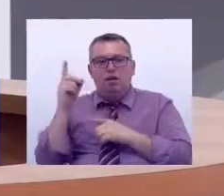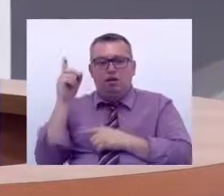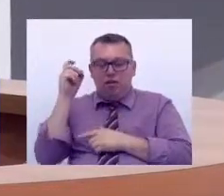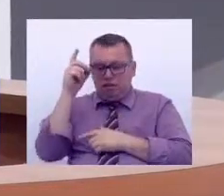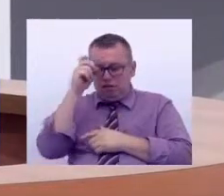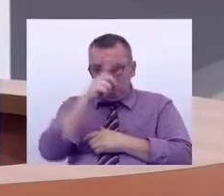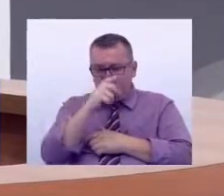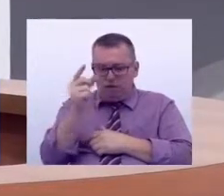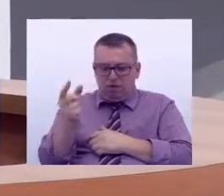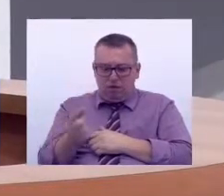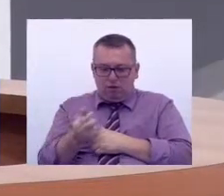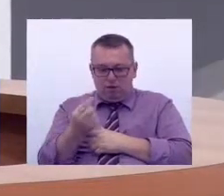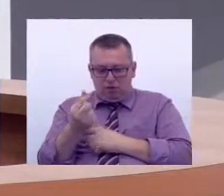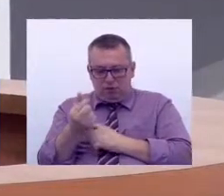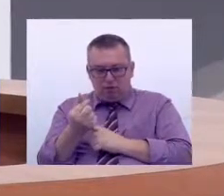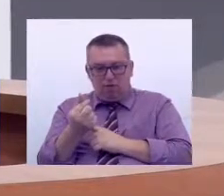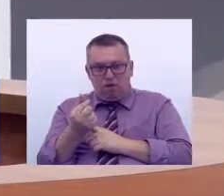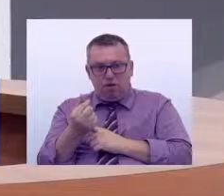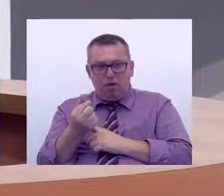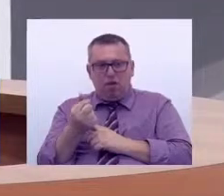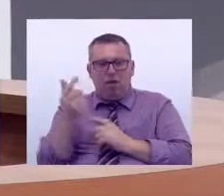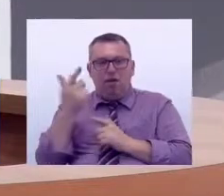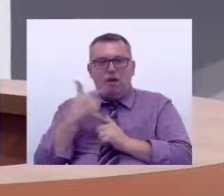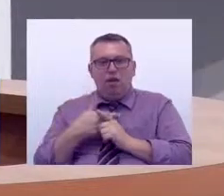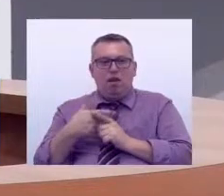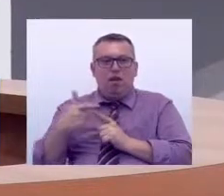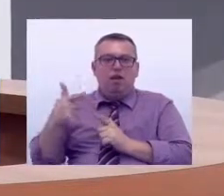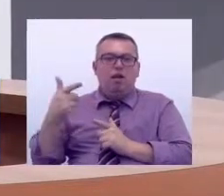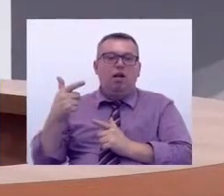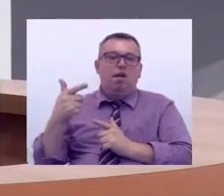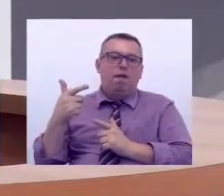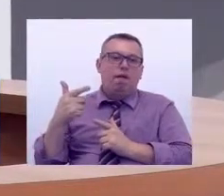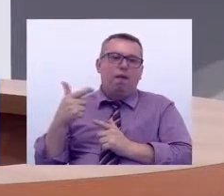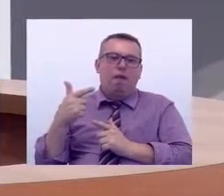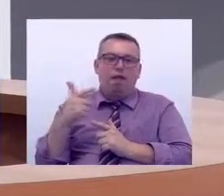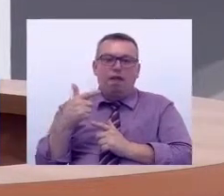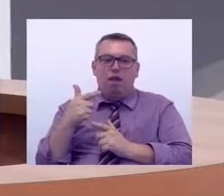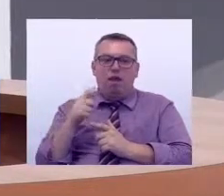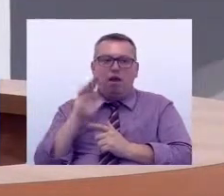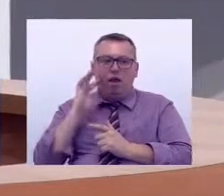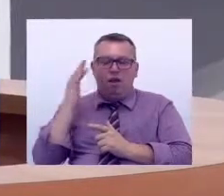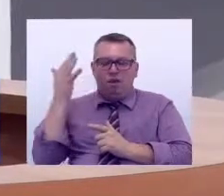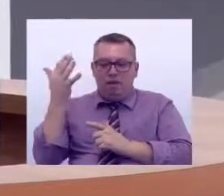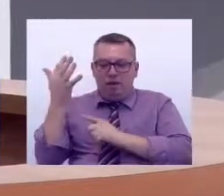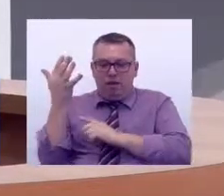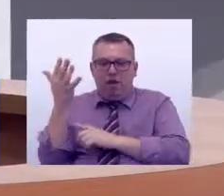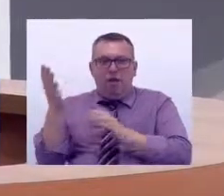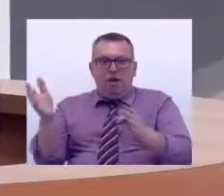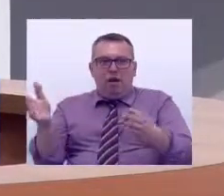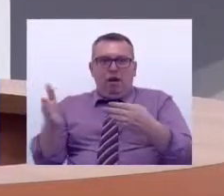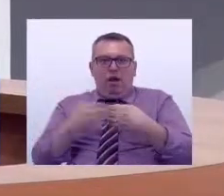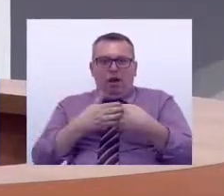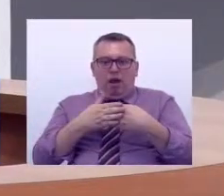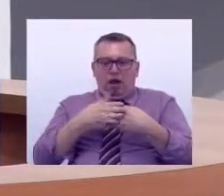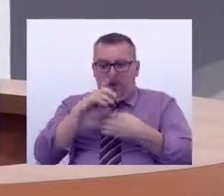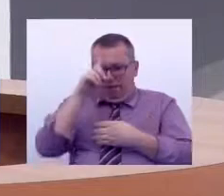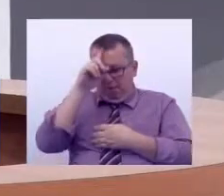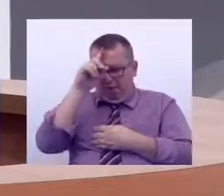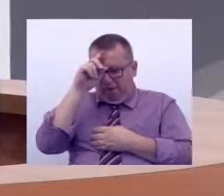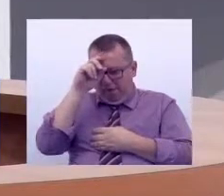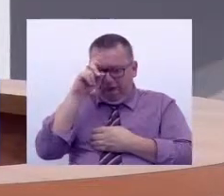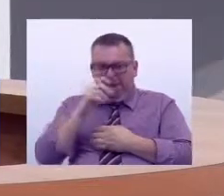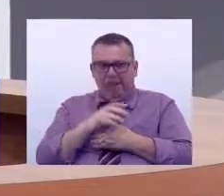dificuldade financeira, sobre a iminência do fechamento do